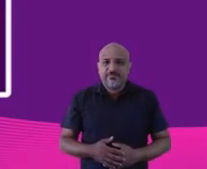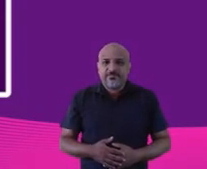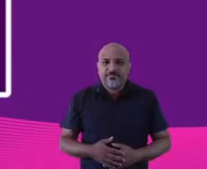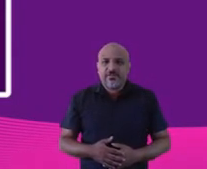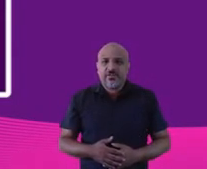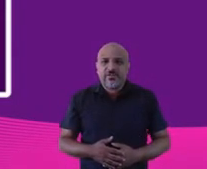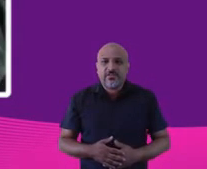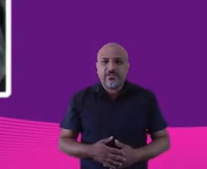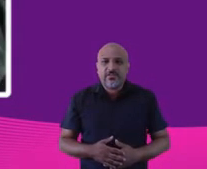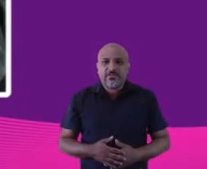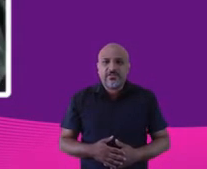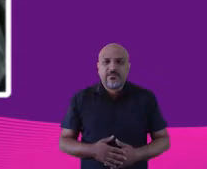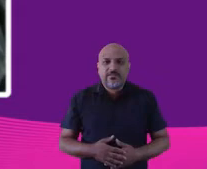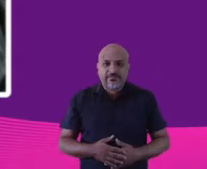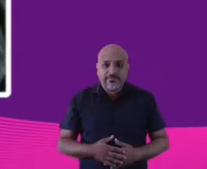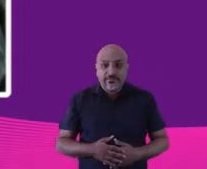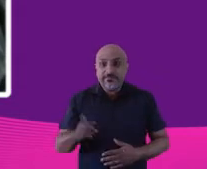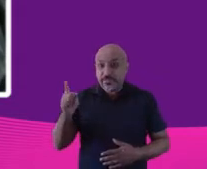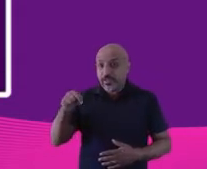Está aparecendo aí?